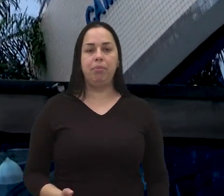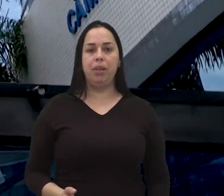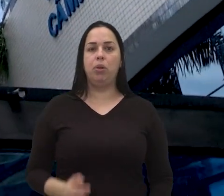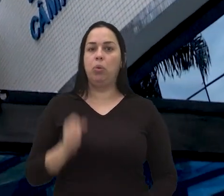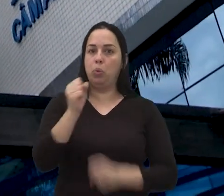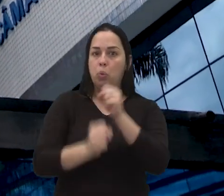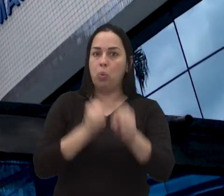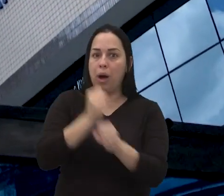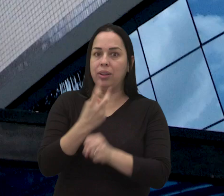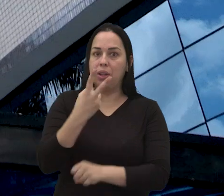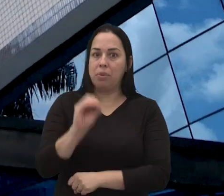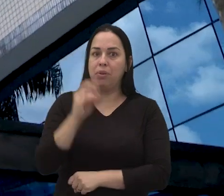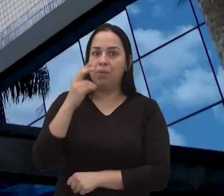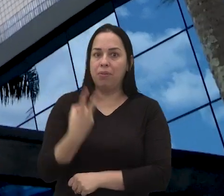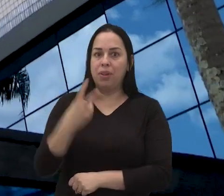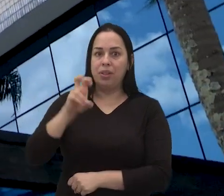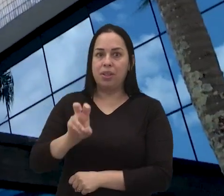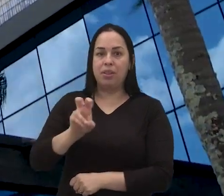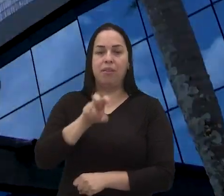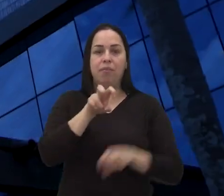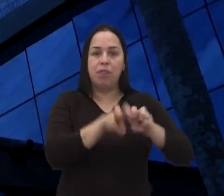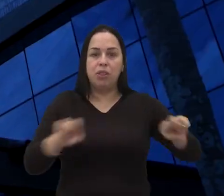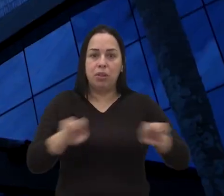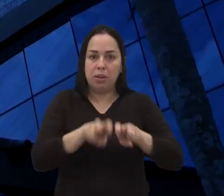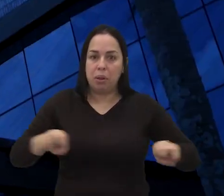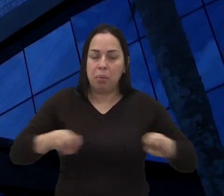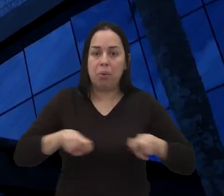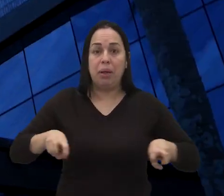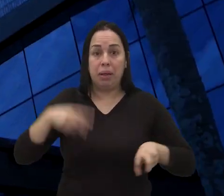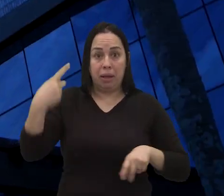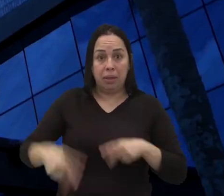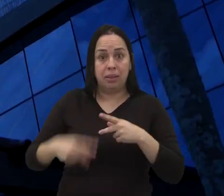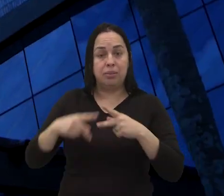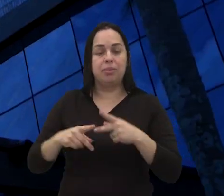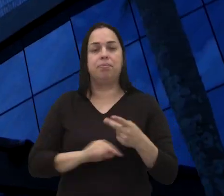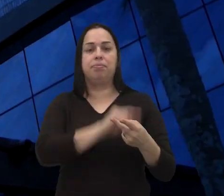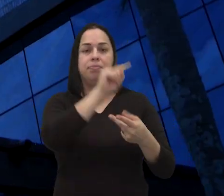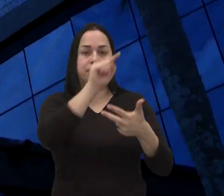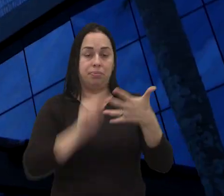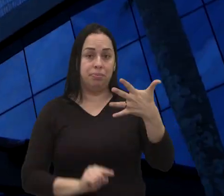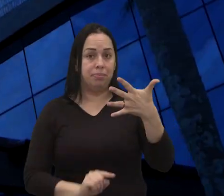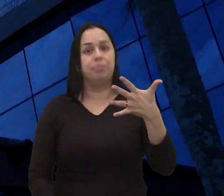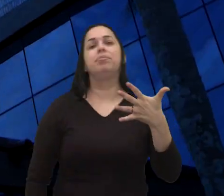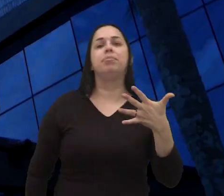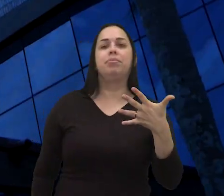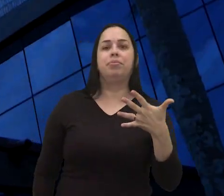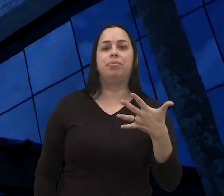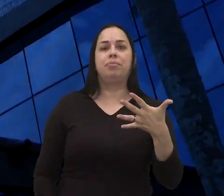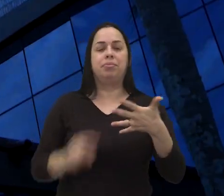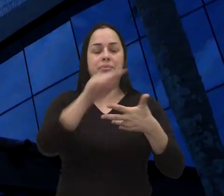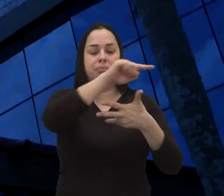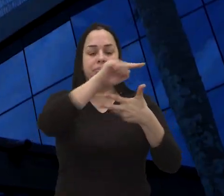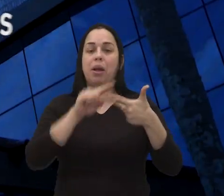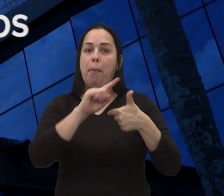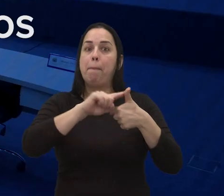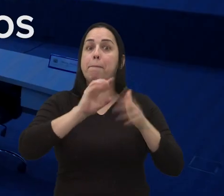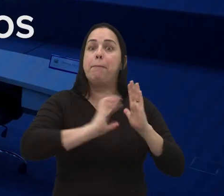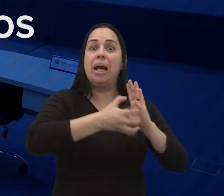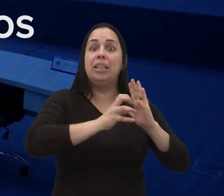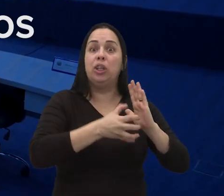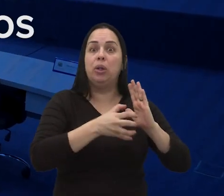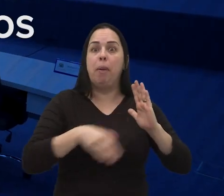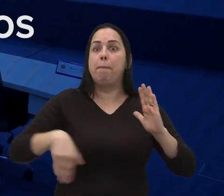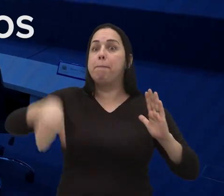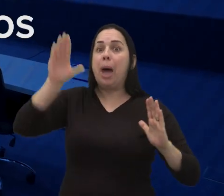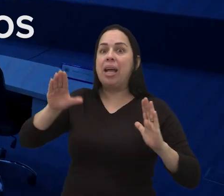A partir de 2025, as 21 cadeiras da Câmara Municipal serão distribuídas da seguinte maneira. O